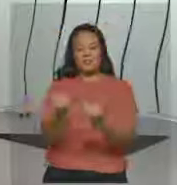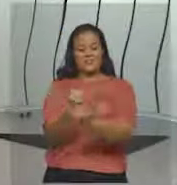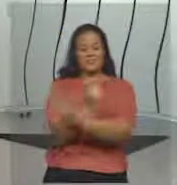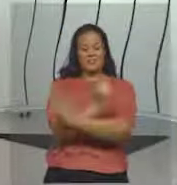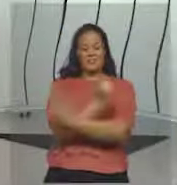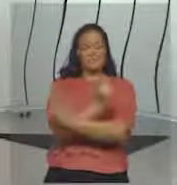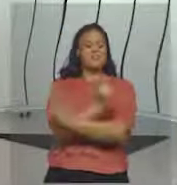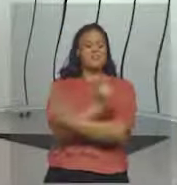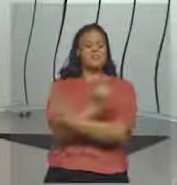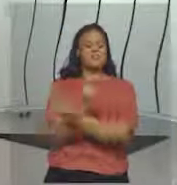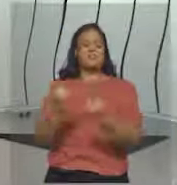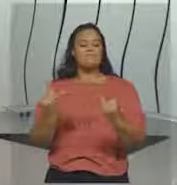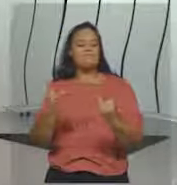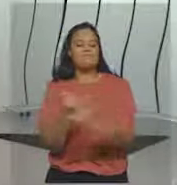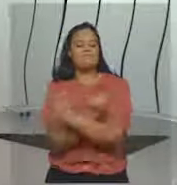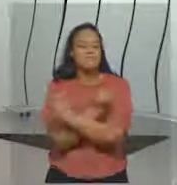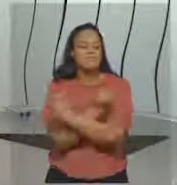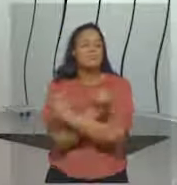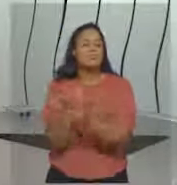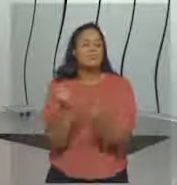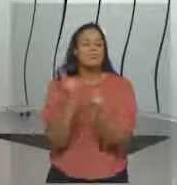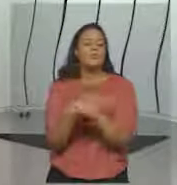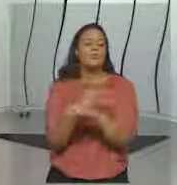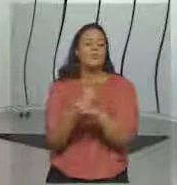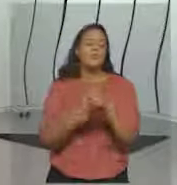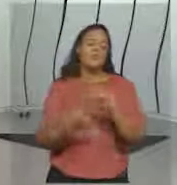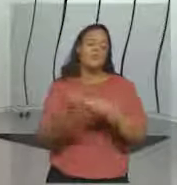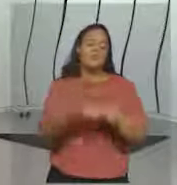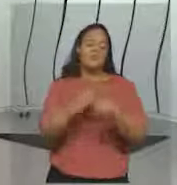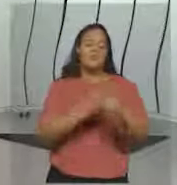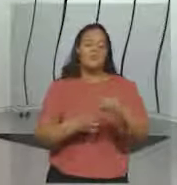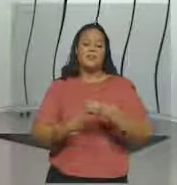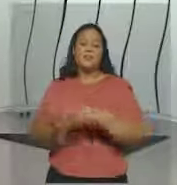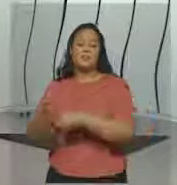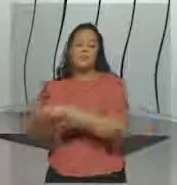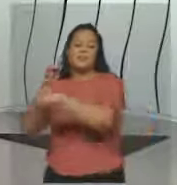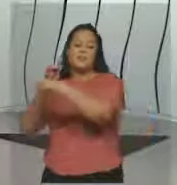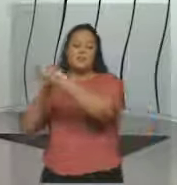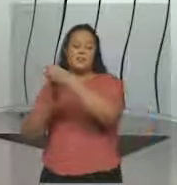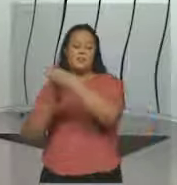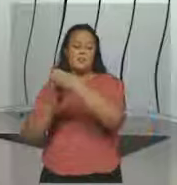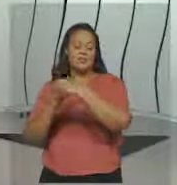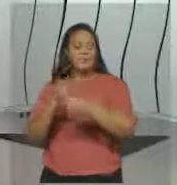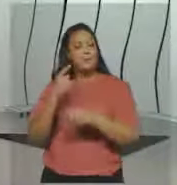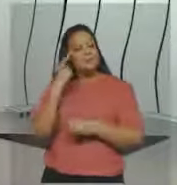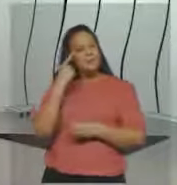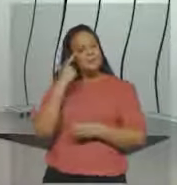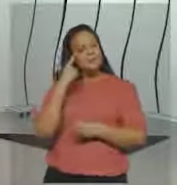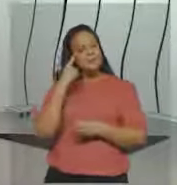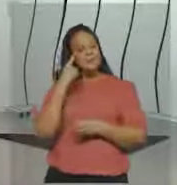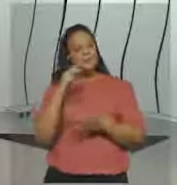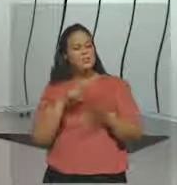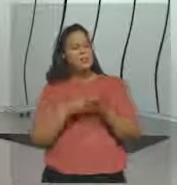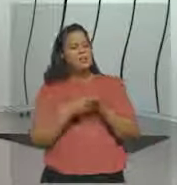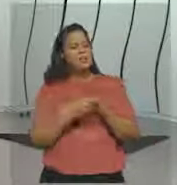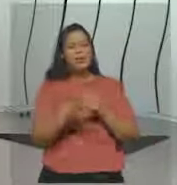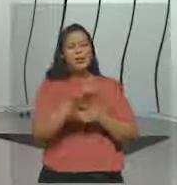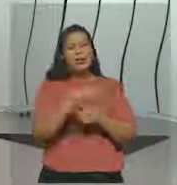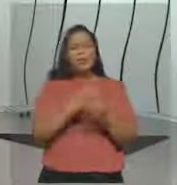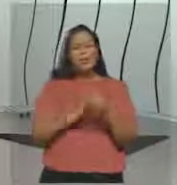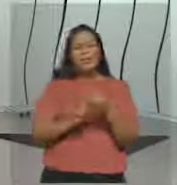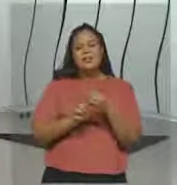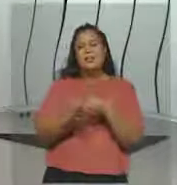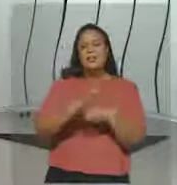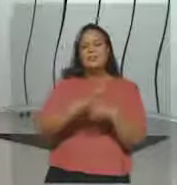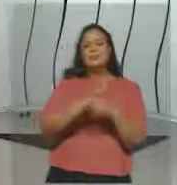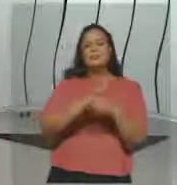do movimento dos elétrons, ok? Então, quando você pensar no sentido dos elétrons, os elétrons sempre vão sair do